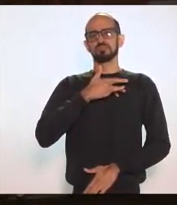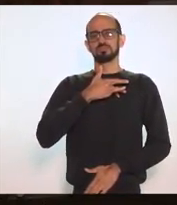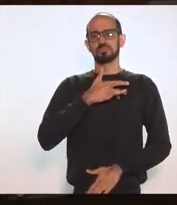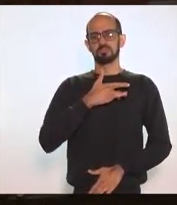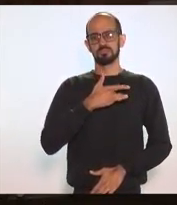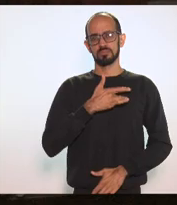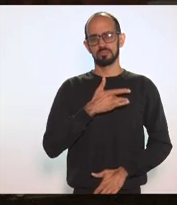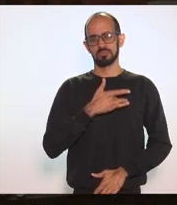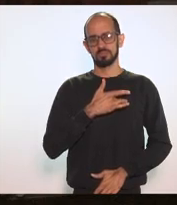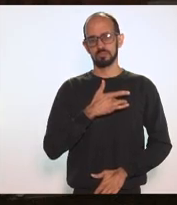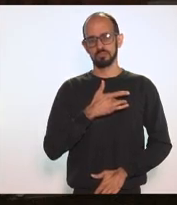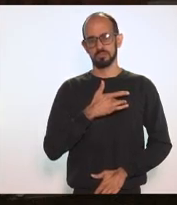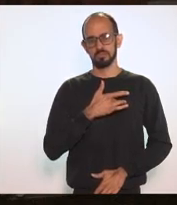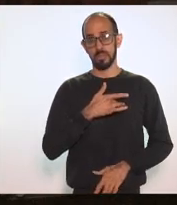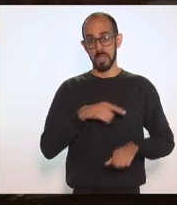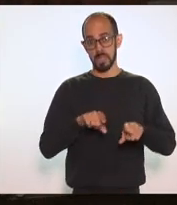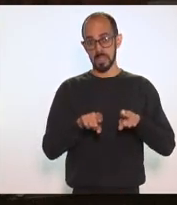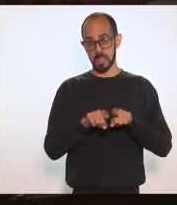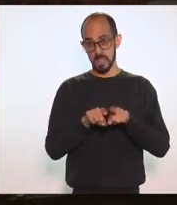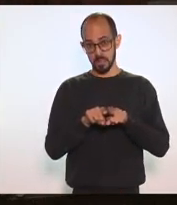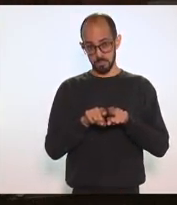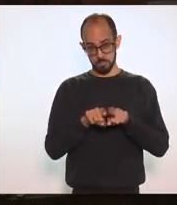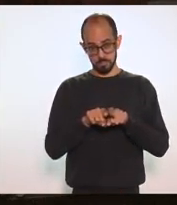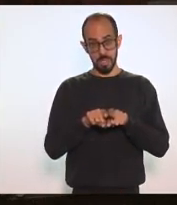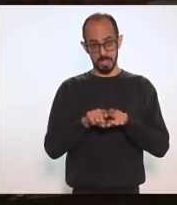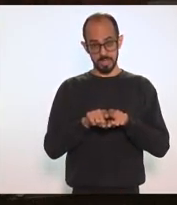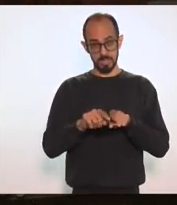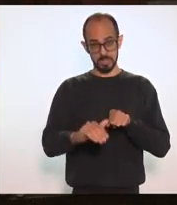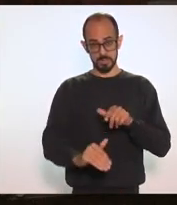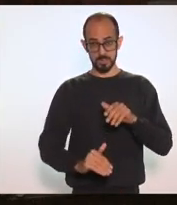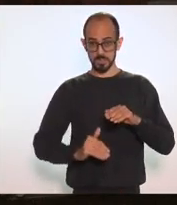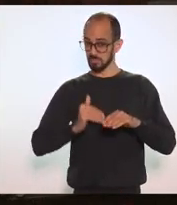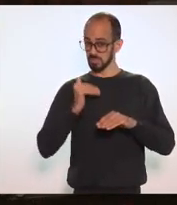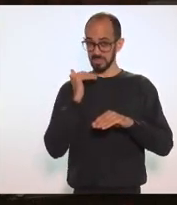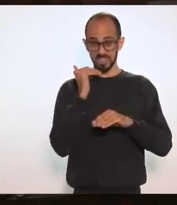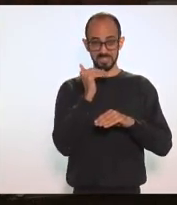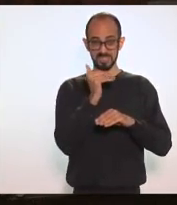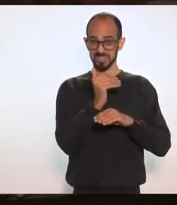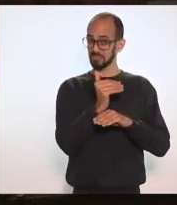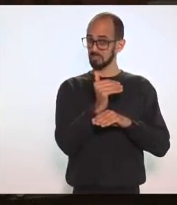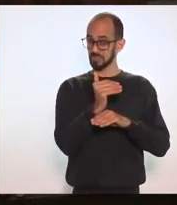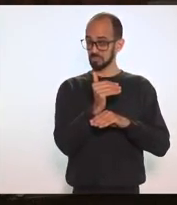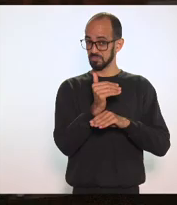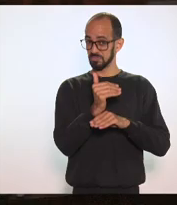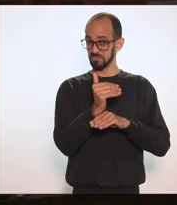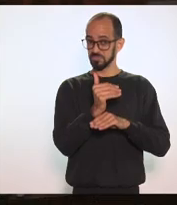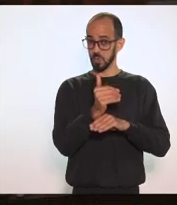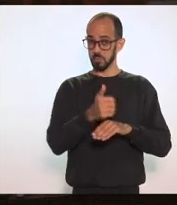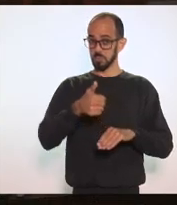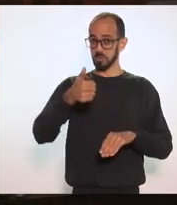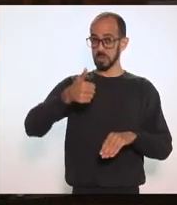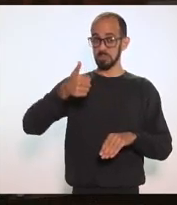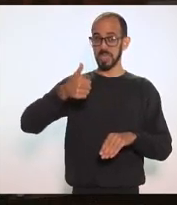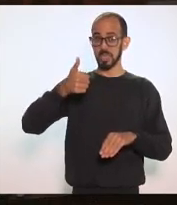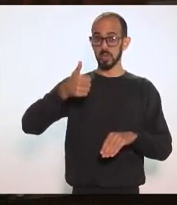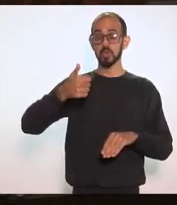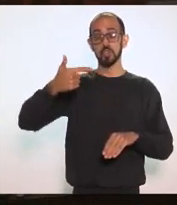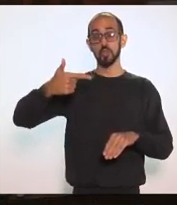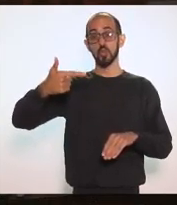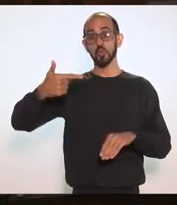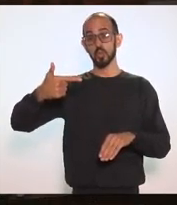E também estamos no pódio, infelizmente subimos ao pódio. Estamos no segundo